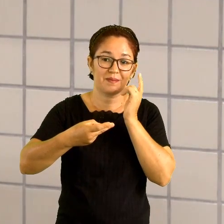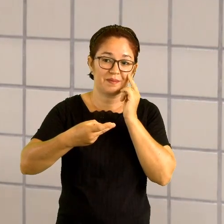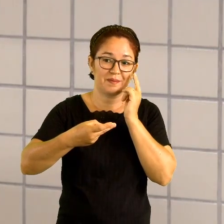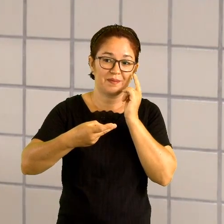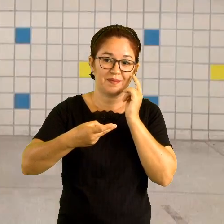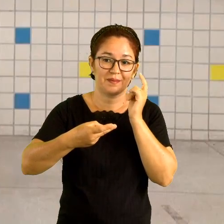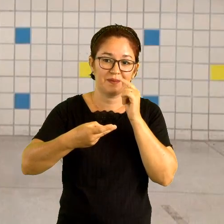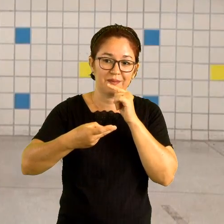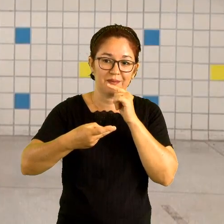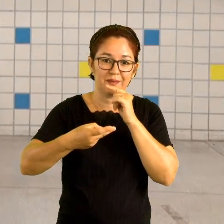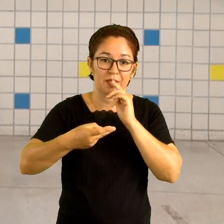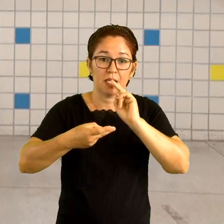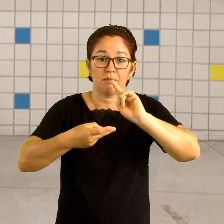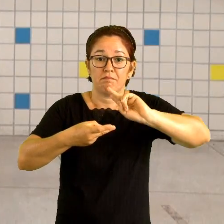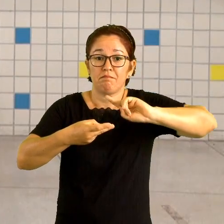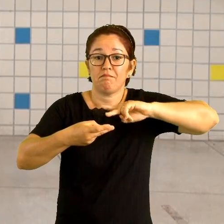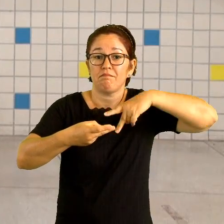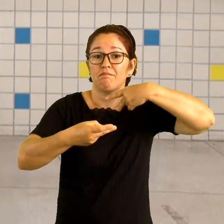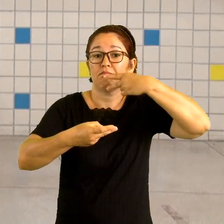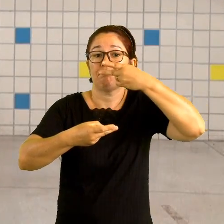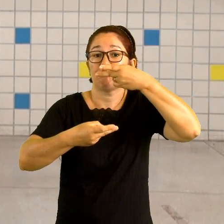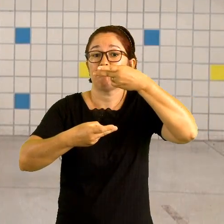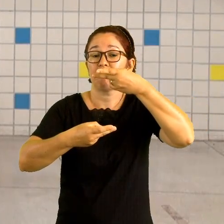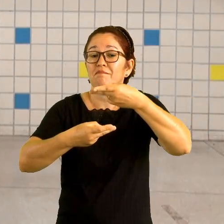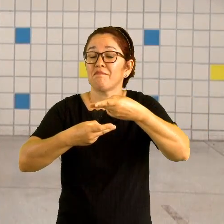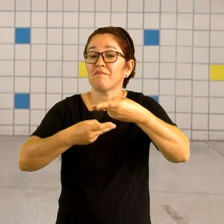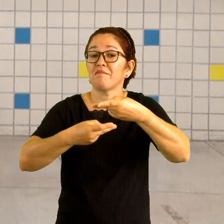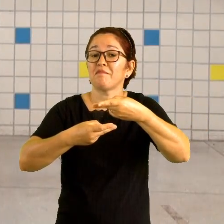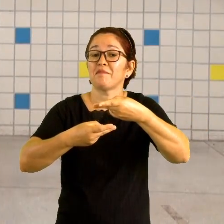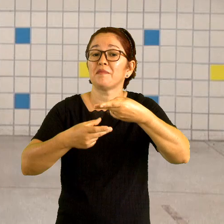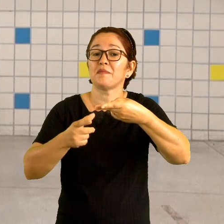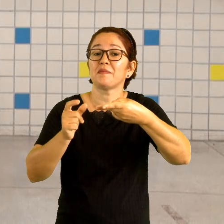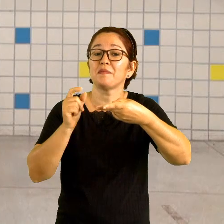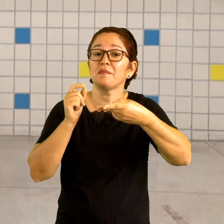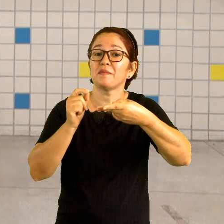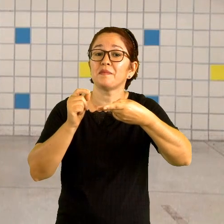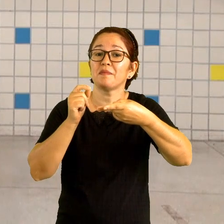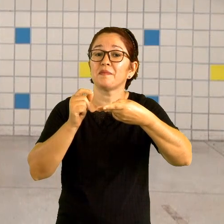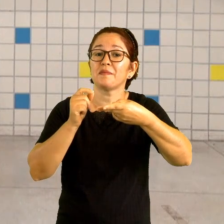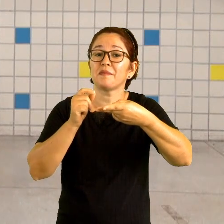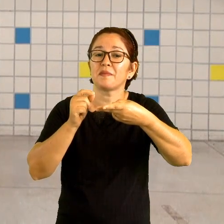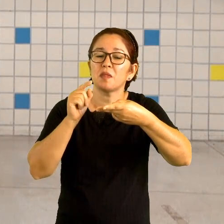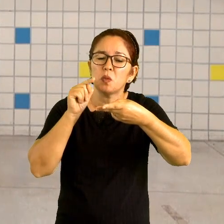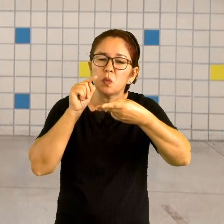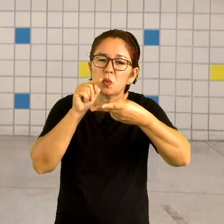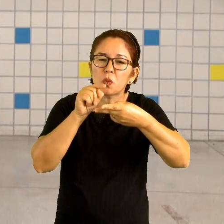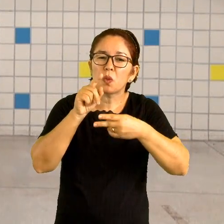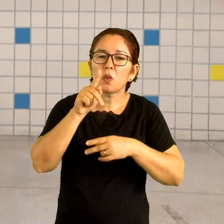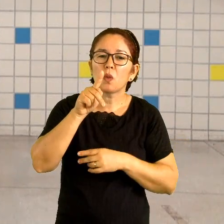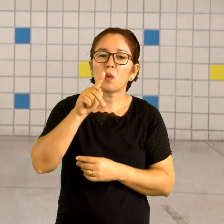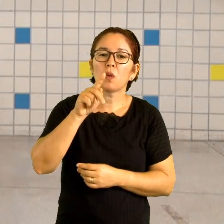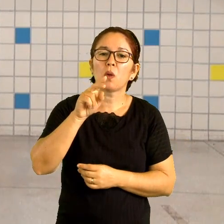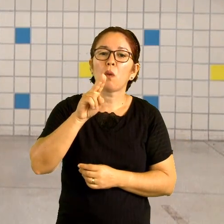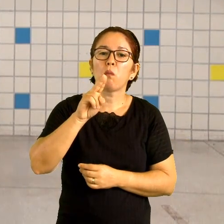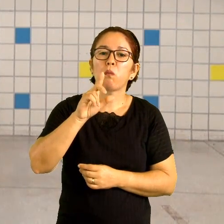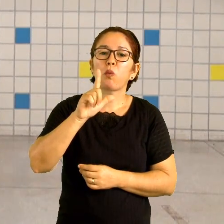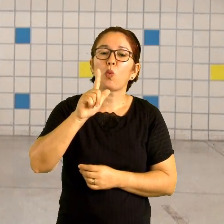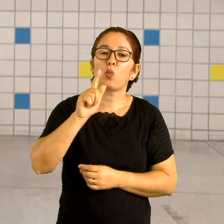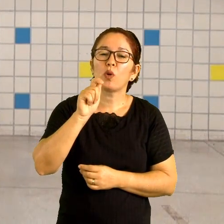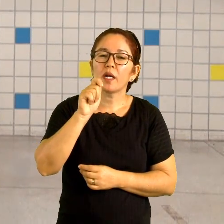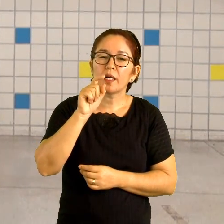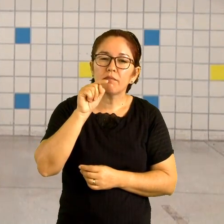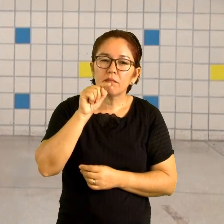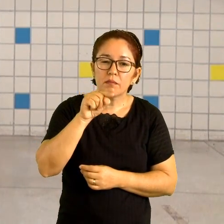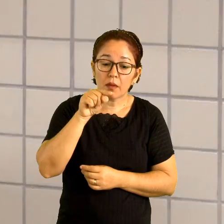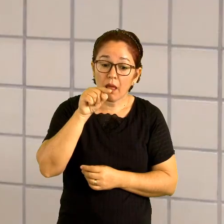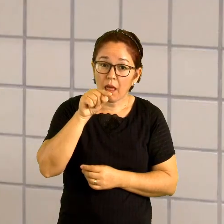em cima de todo esse povo dormindo tinha quem? Uma pulga. Só que a pulga estava